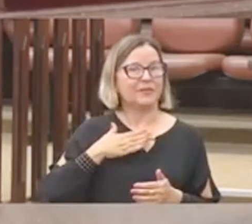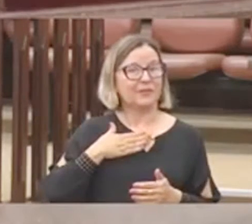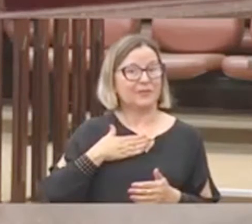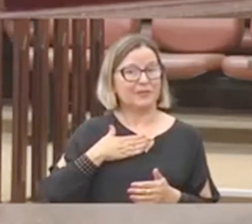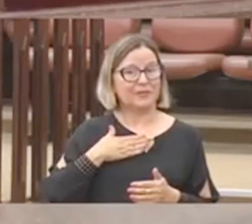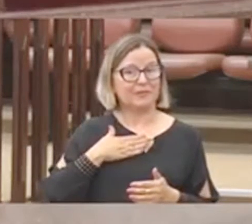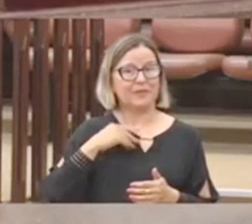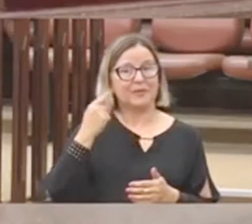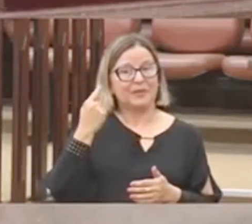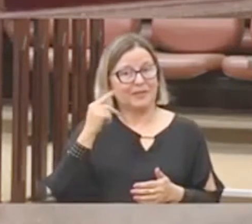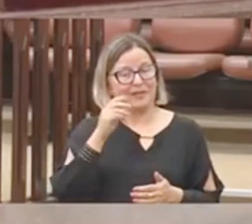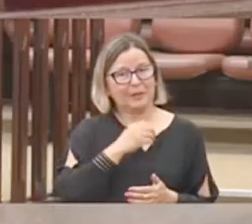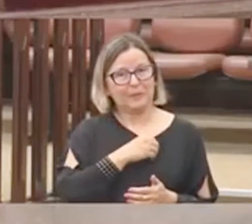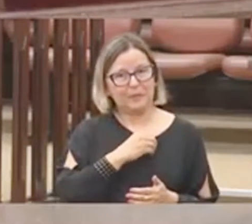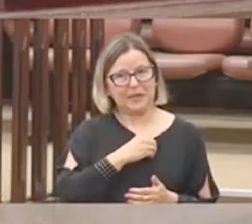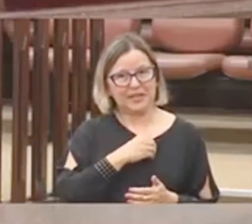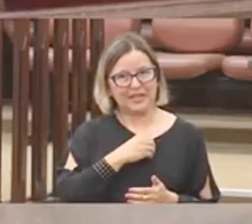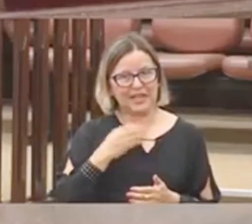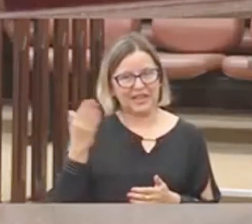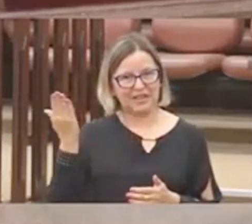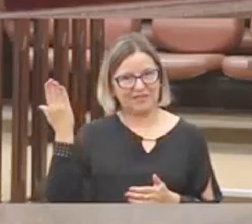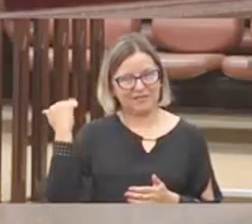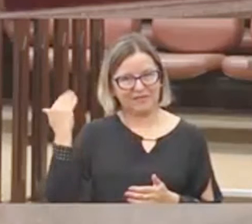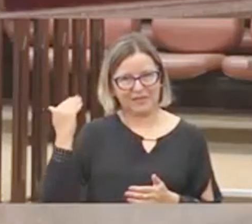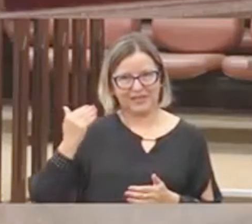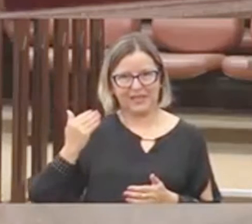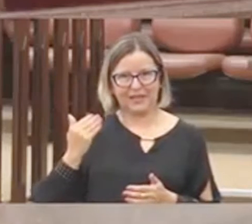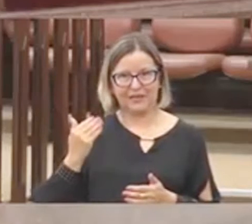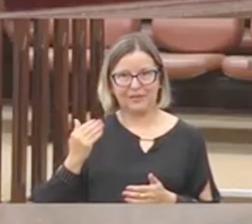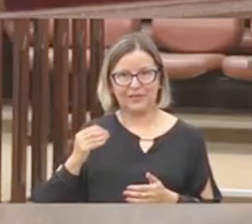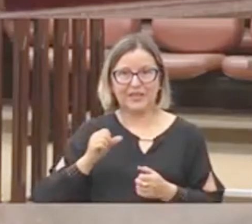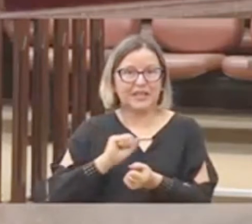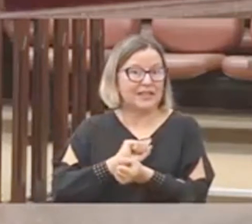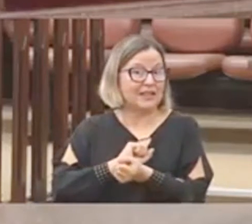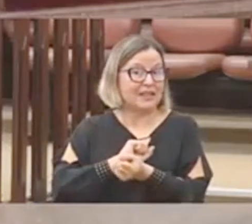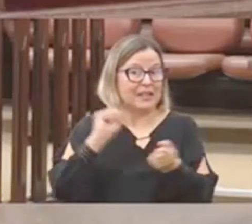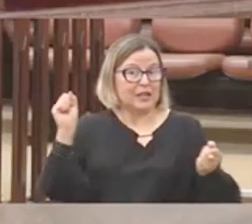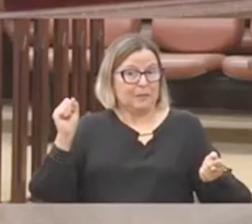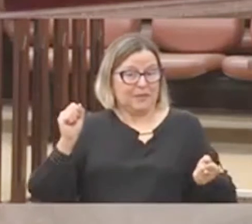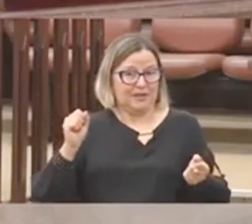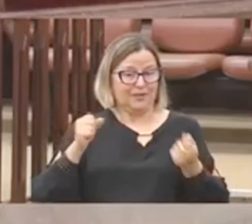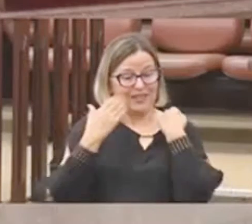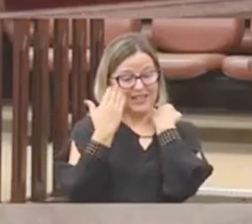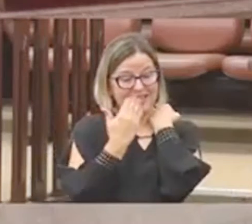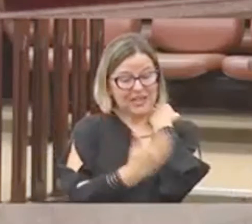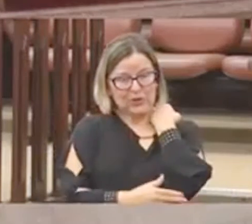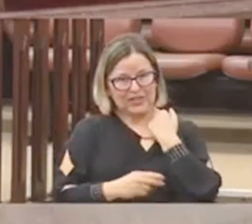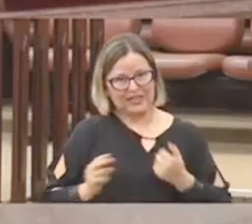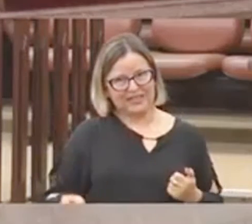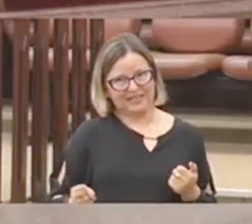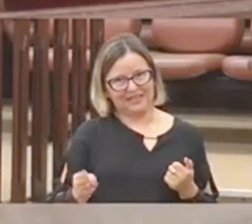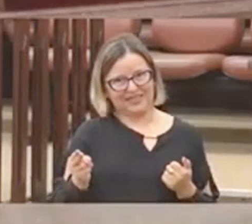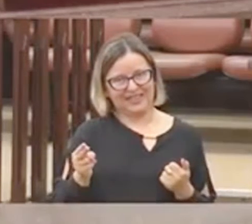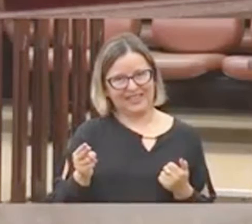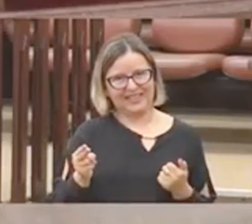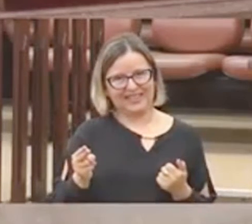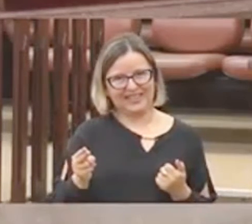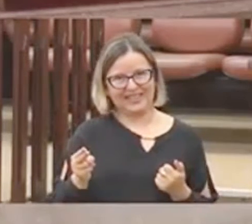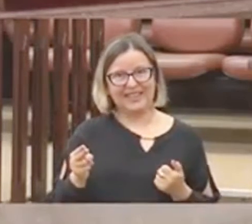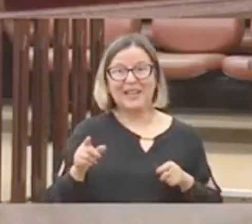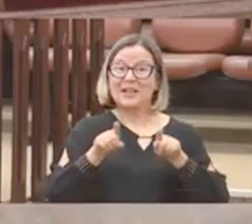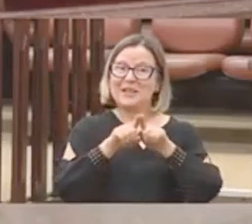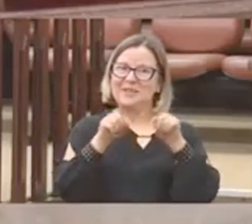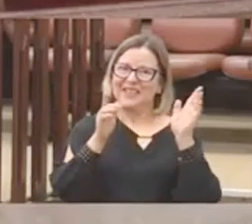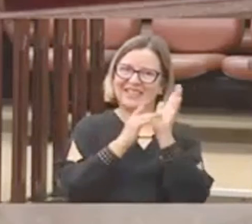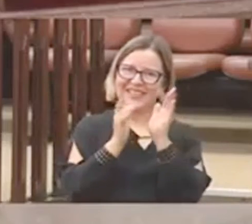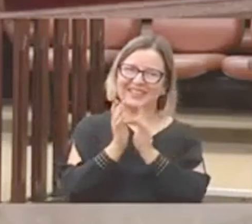condenação eterna, porque eu estava condenado à morte eterna, mas Ele me perdoou